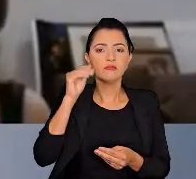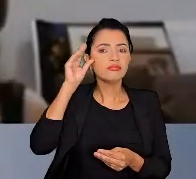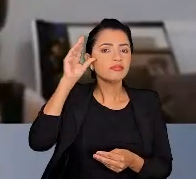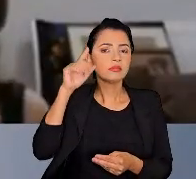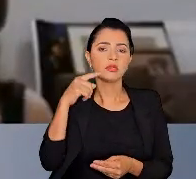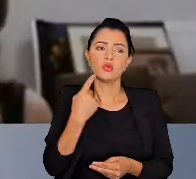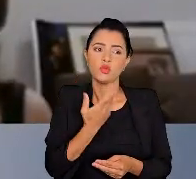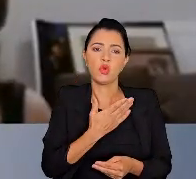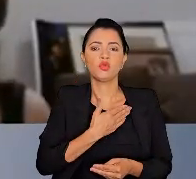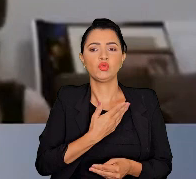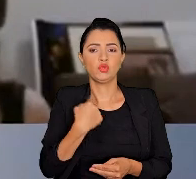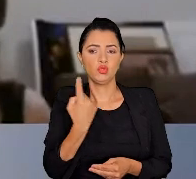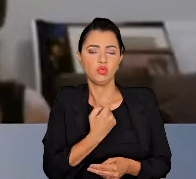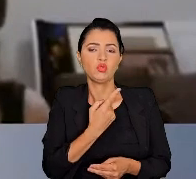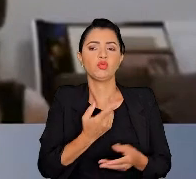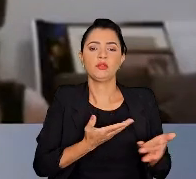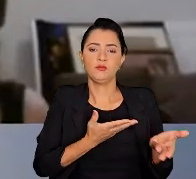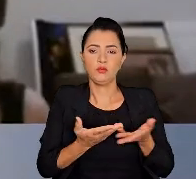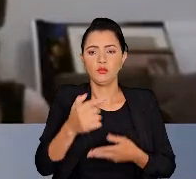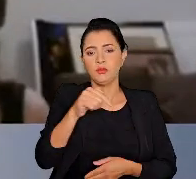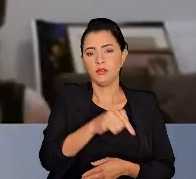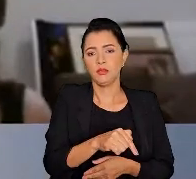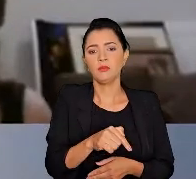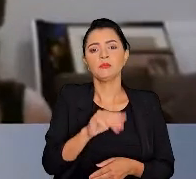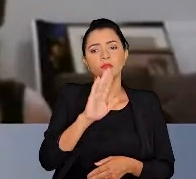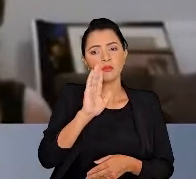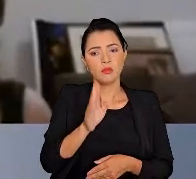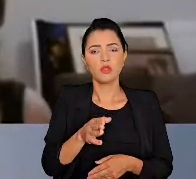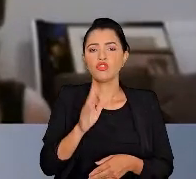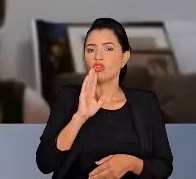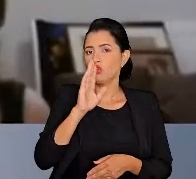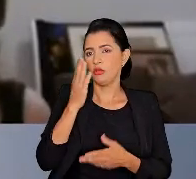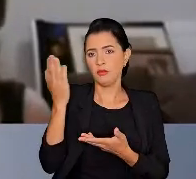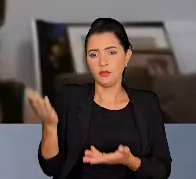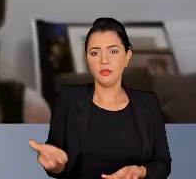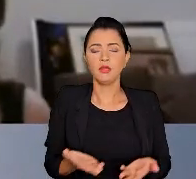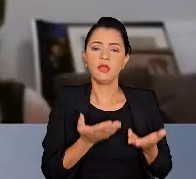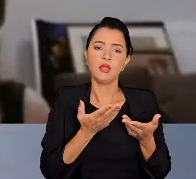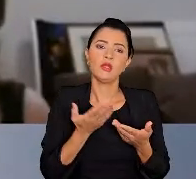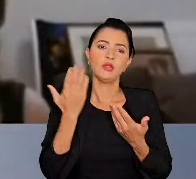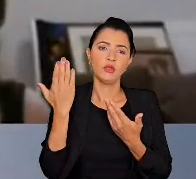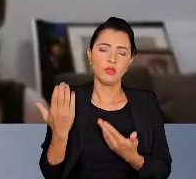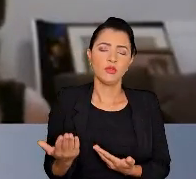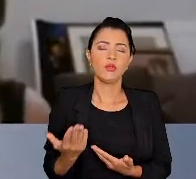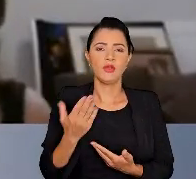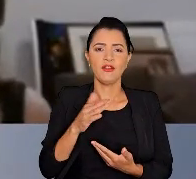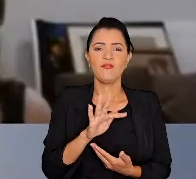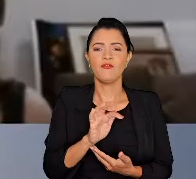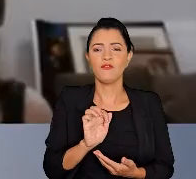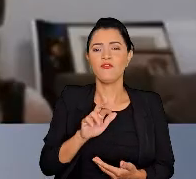nossos juízes servidores. E já sem delongas, passo a palavra ao Dr. Fernando.